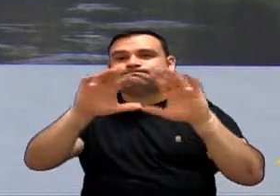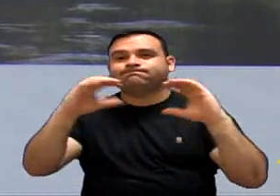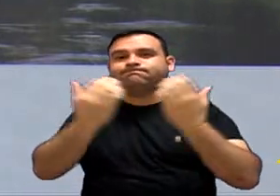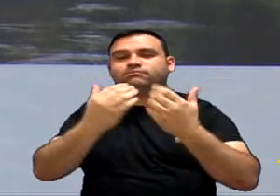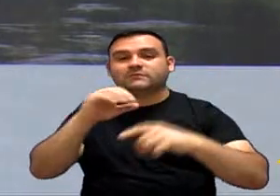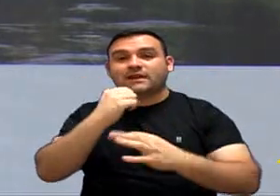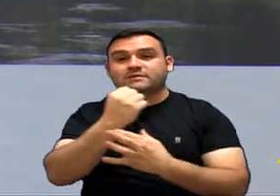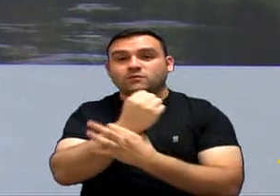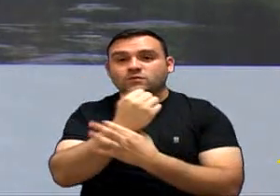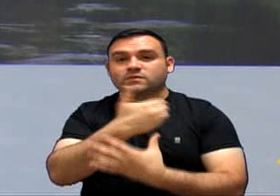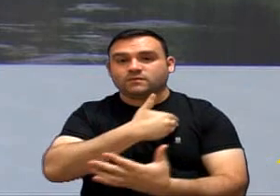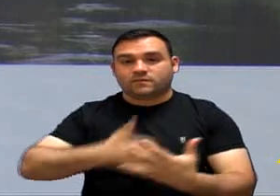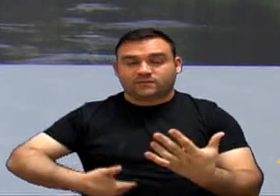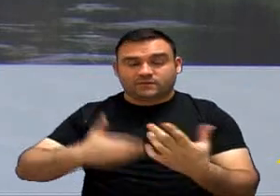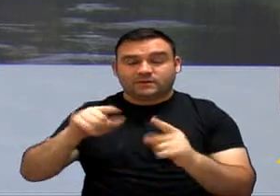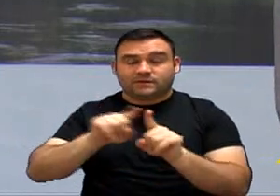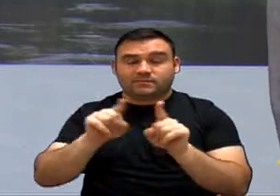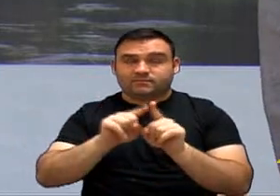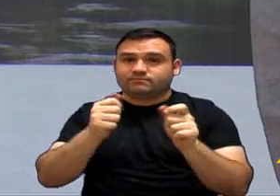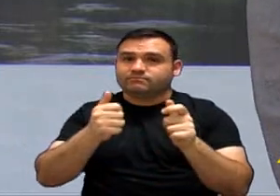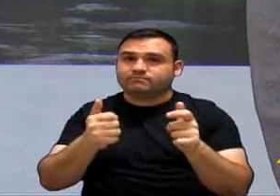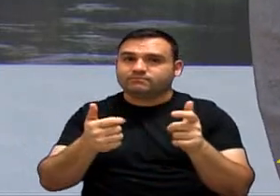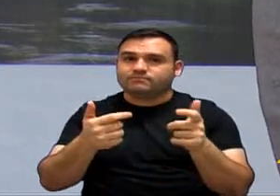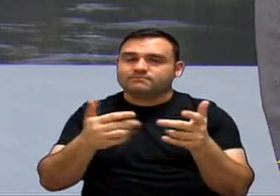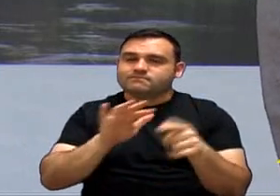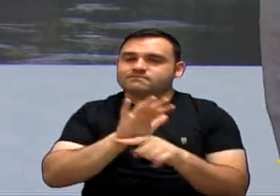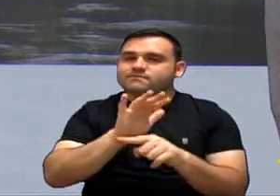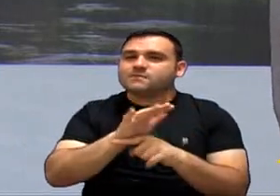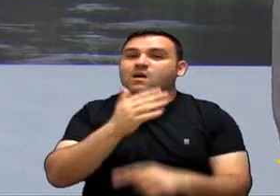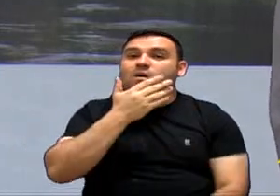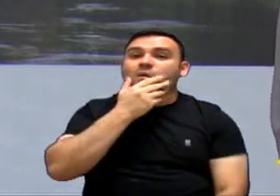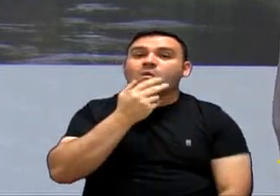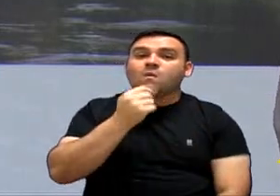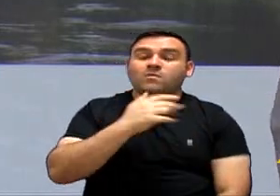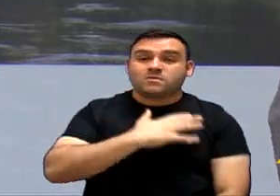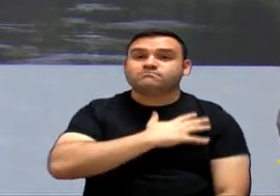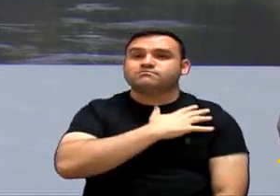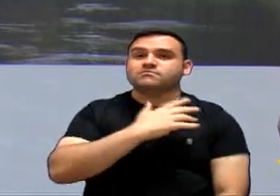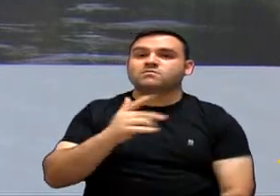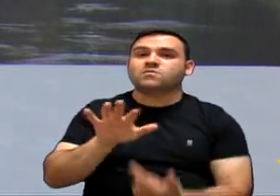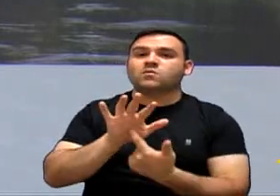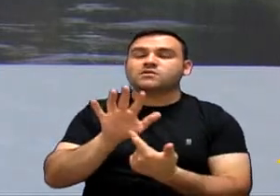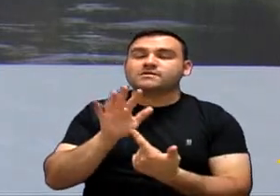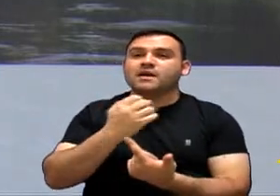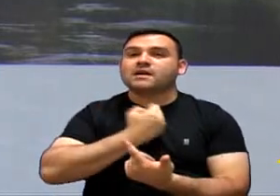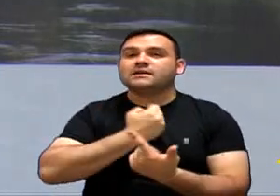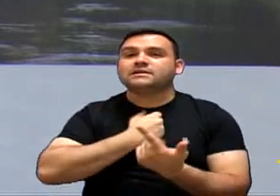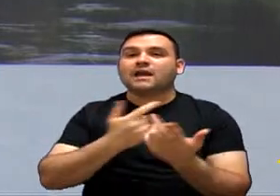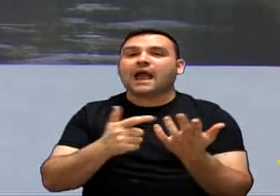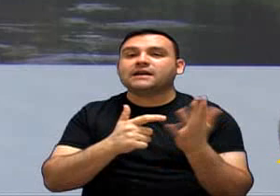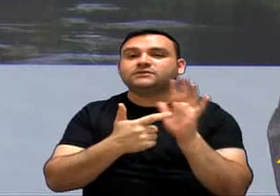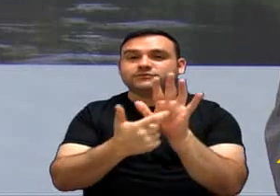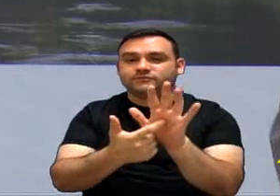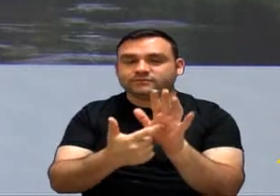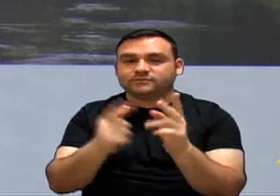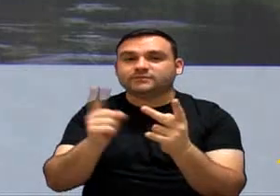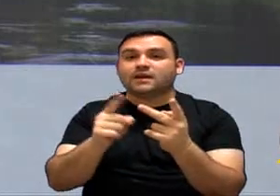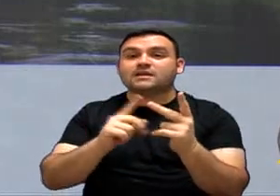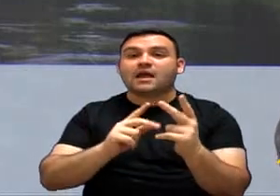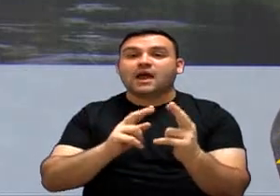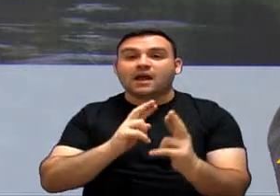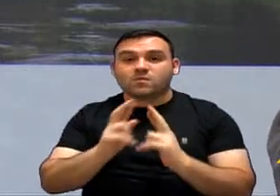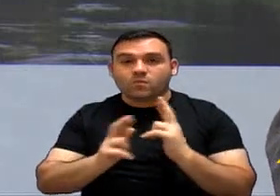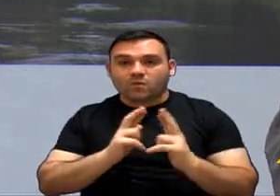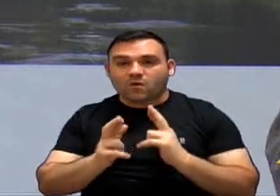à segurança pública ali destacada então ele me mostrou os números Quais foram as